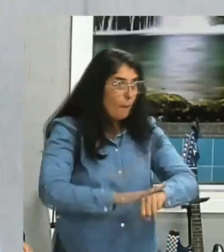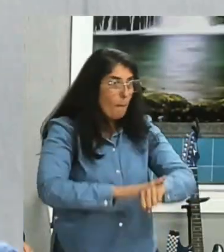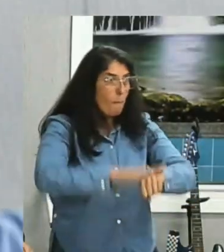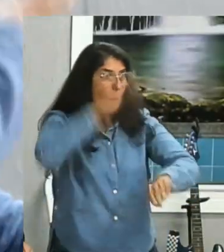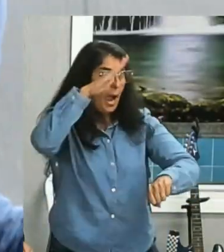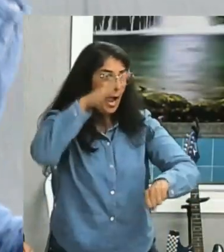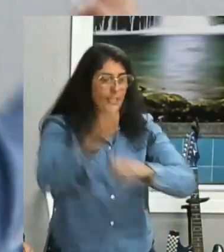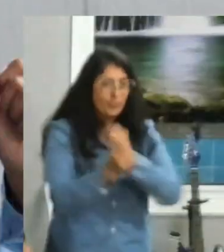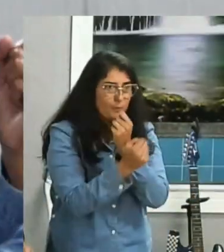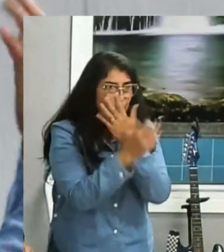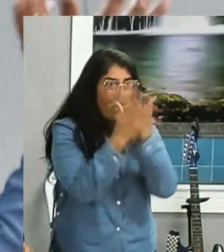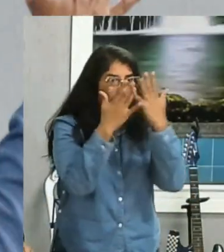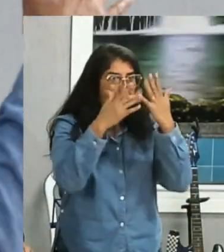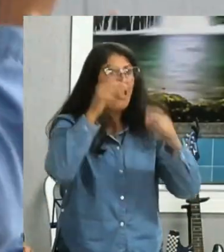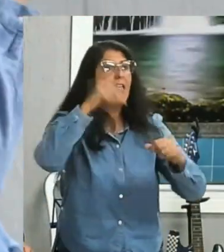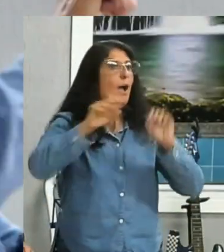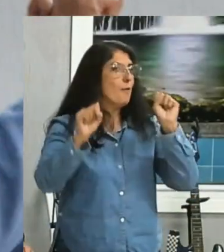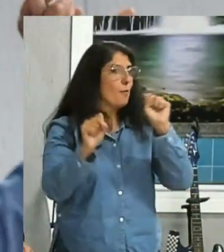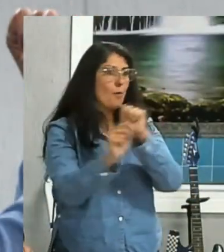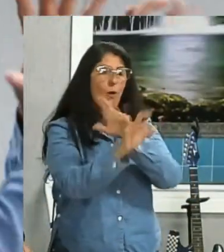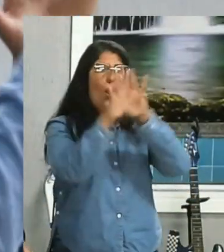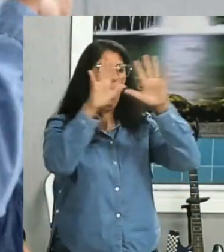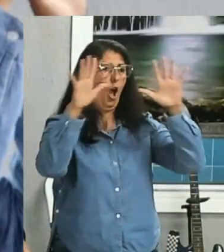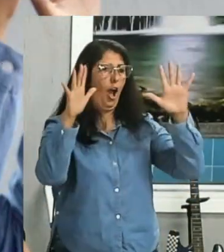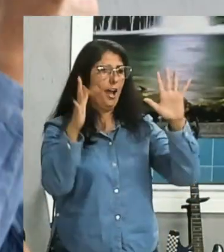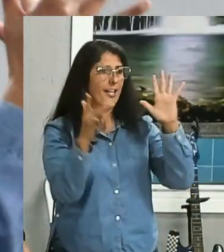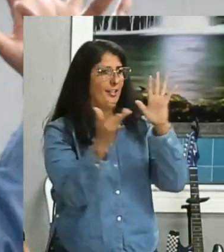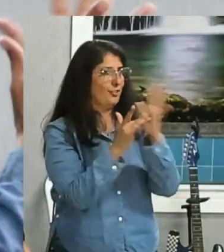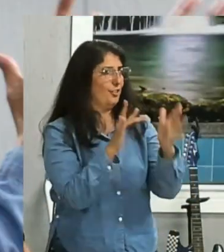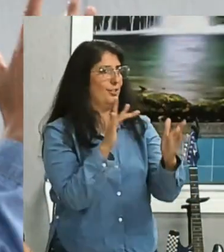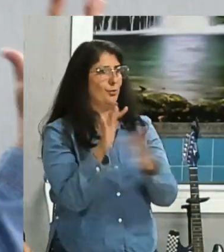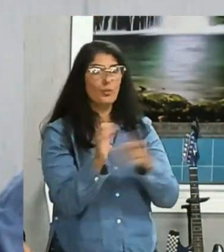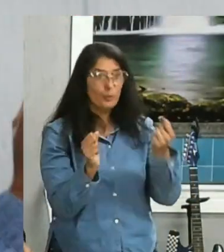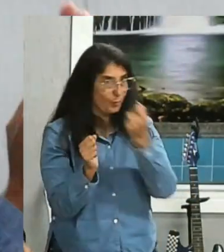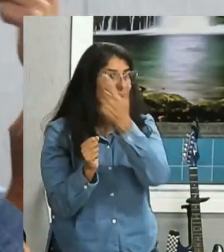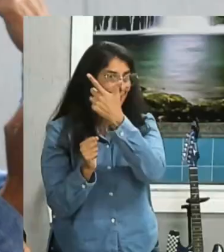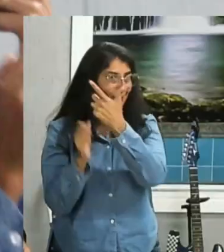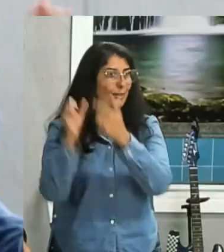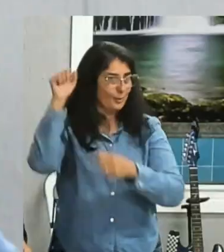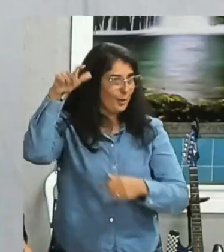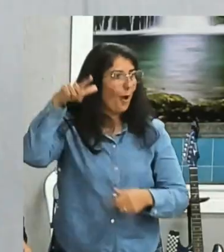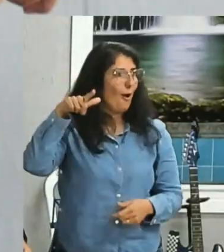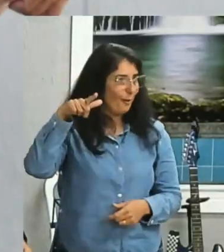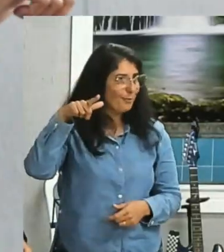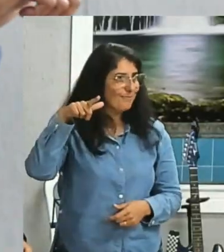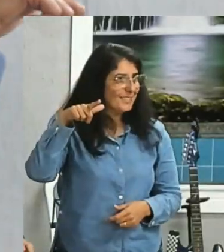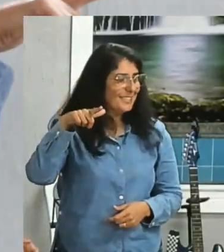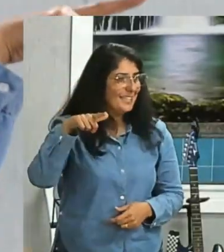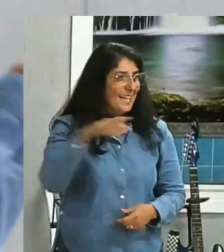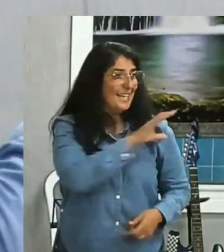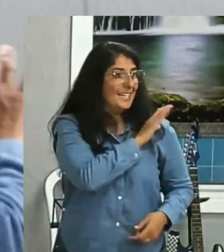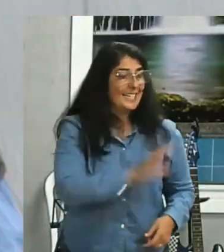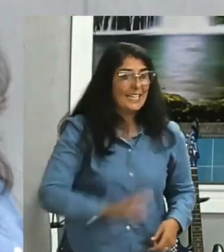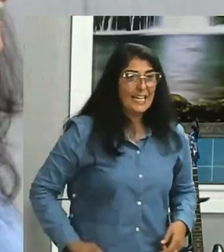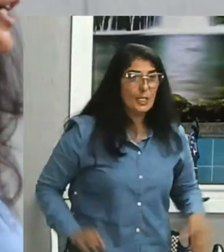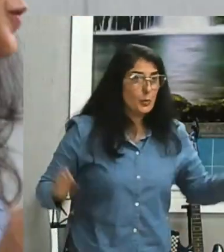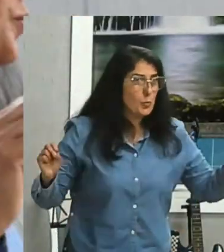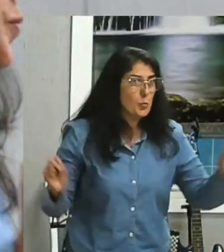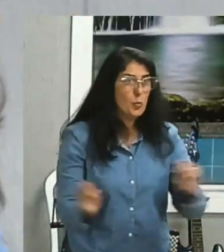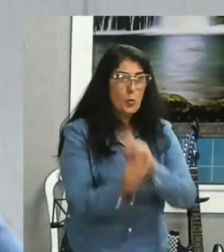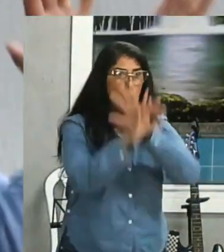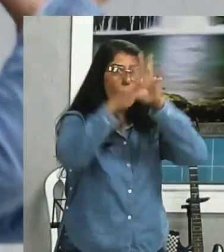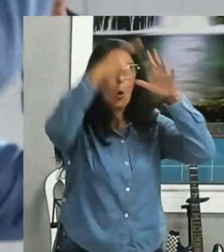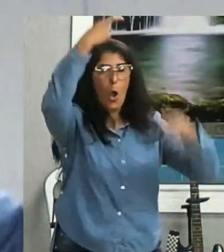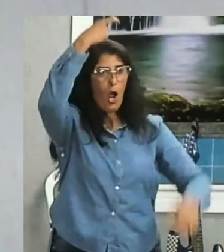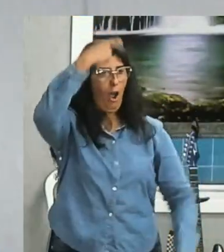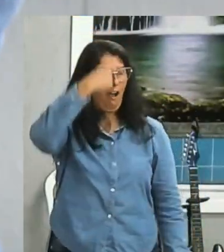a glória de Cristo. Um Cristo glorioso em seu caráter,